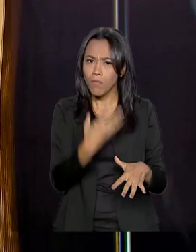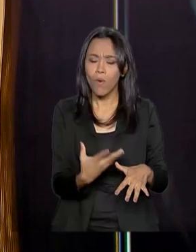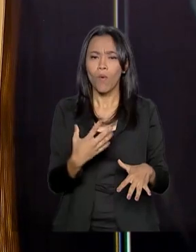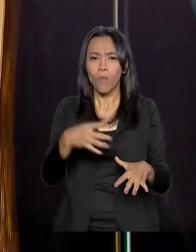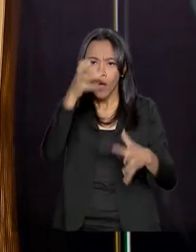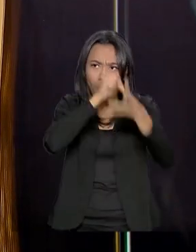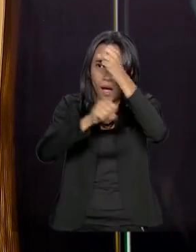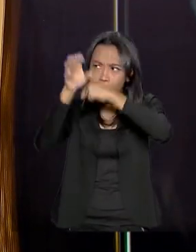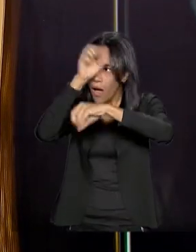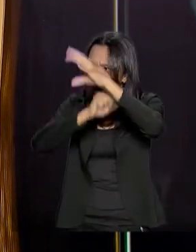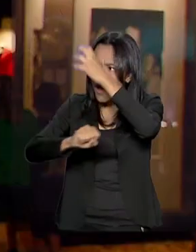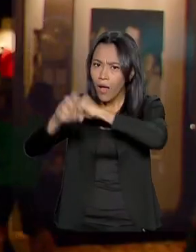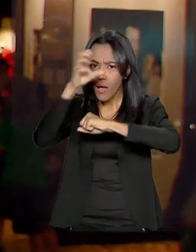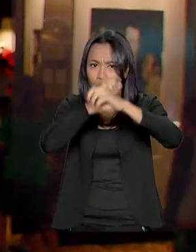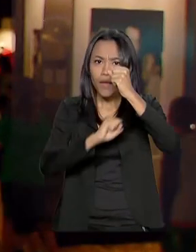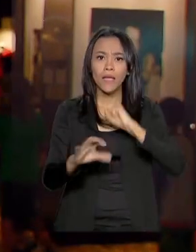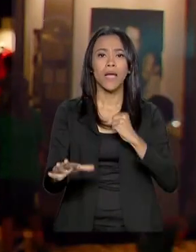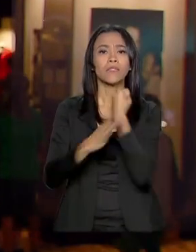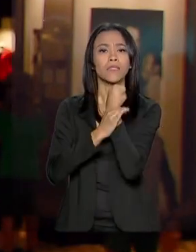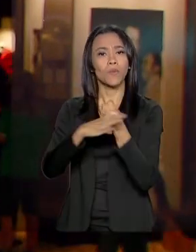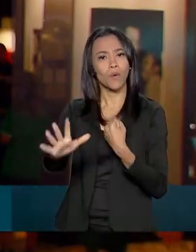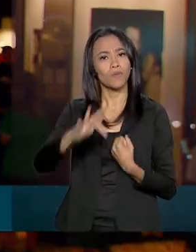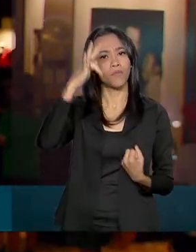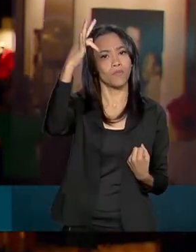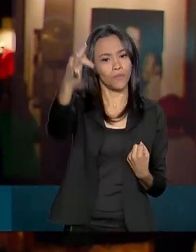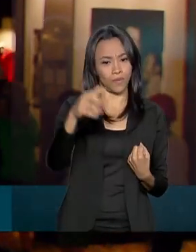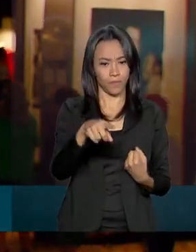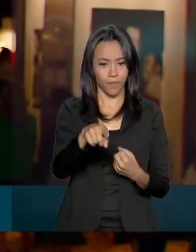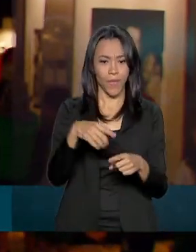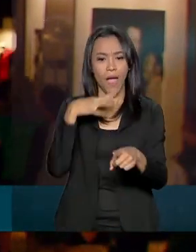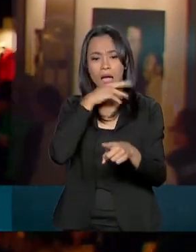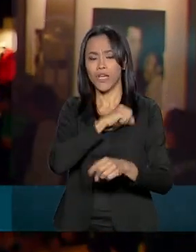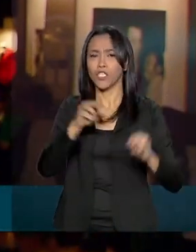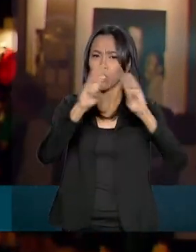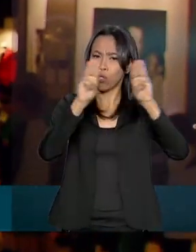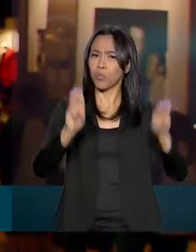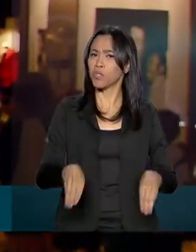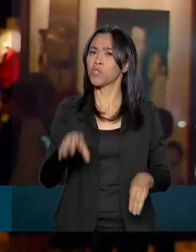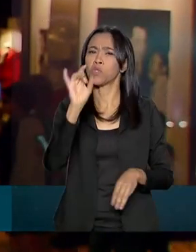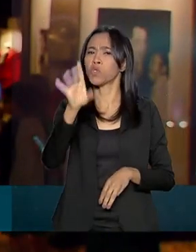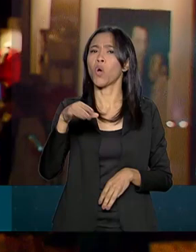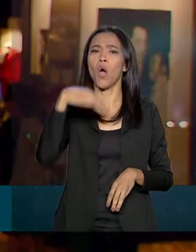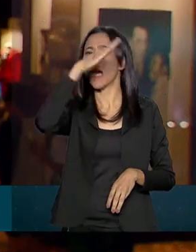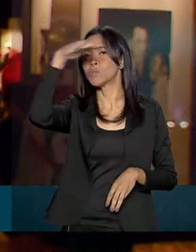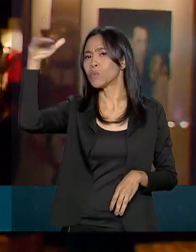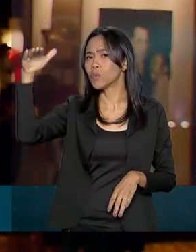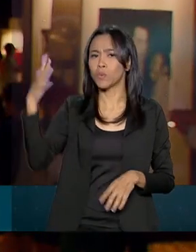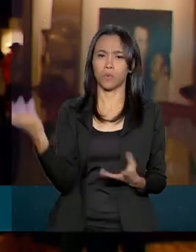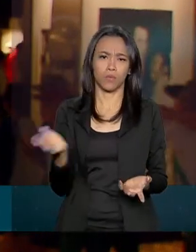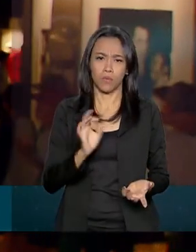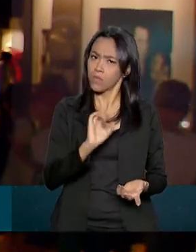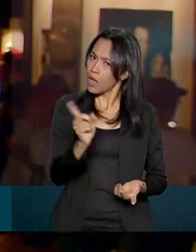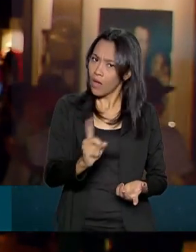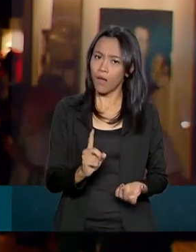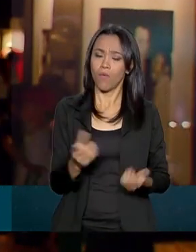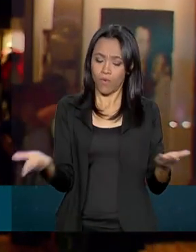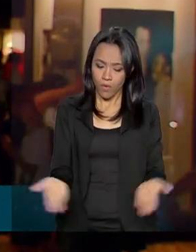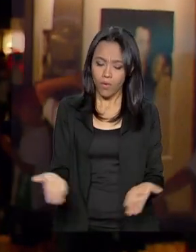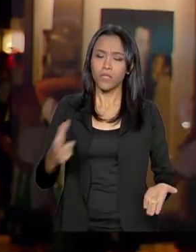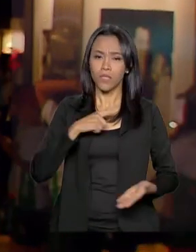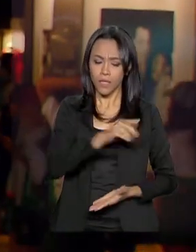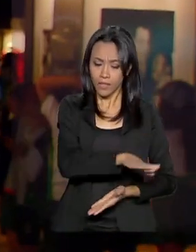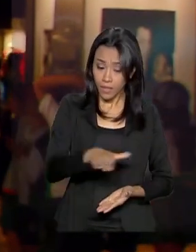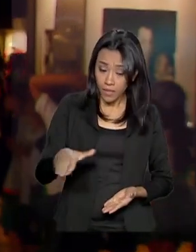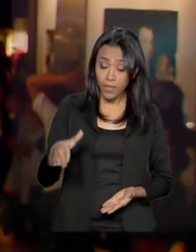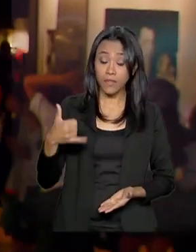do legado histórico. A gente acha que museus só podem ser visitados por crianças maiores, por adultos? Hoje a gente tem crianças